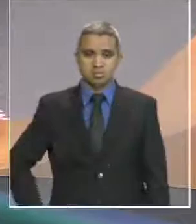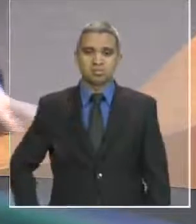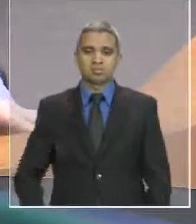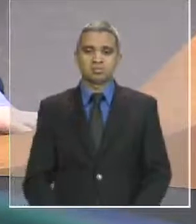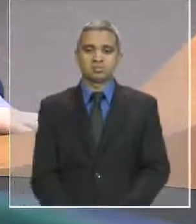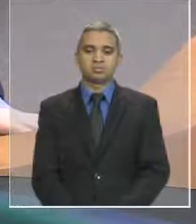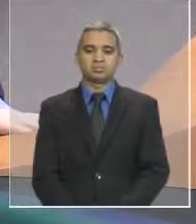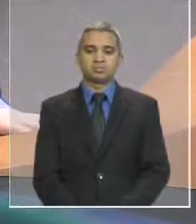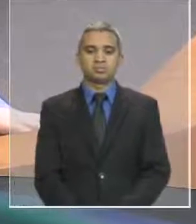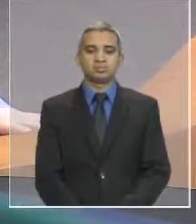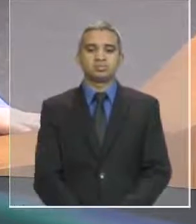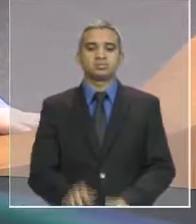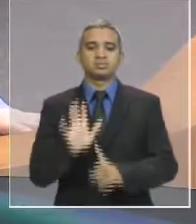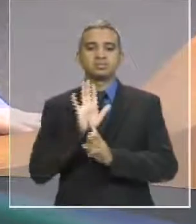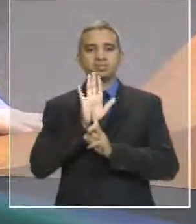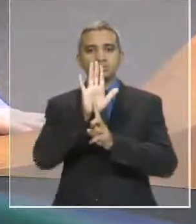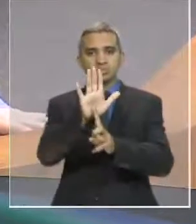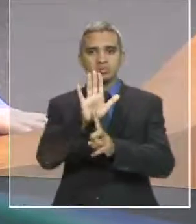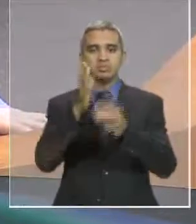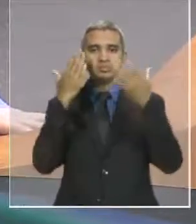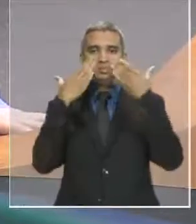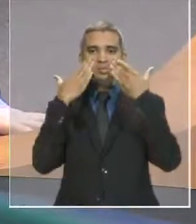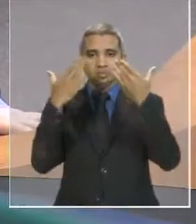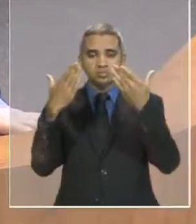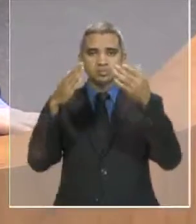mostrar e colocar para todo o povo do Maranhão